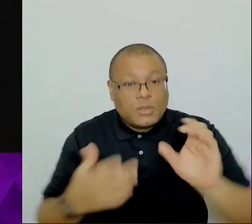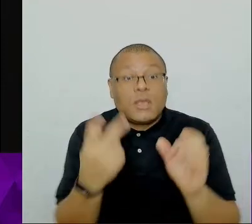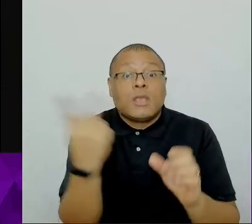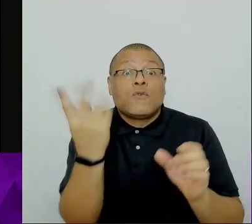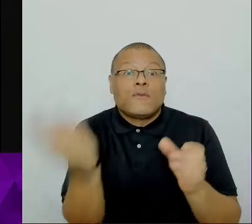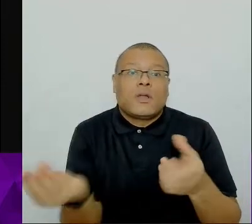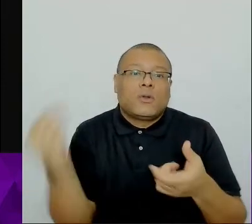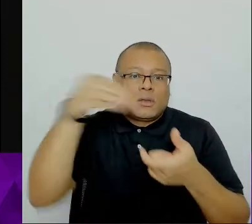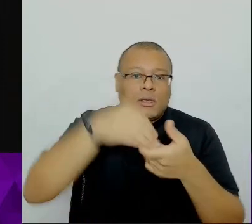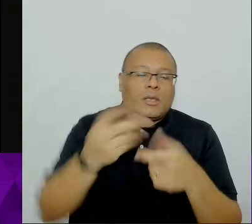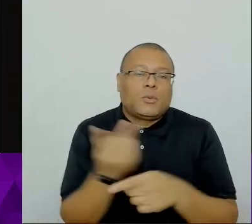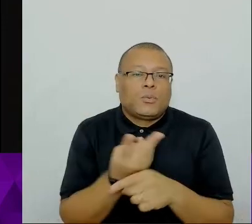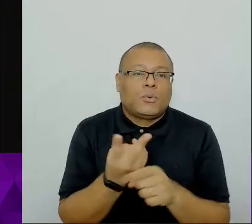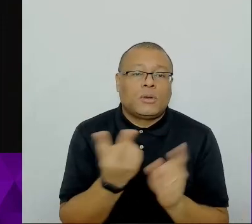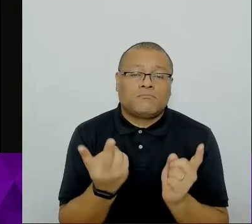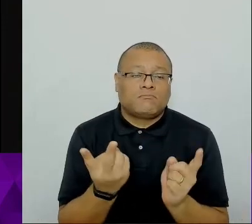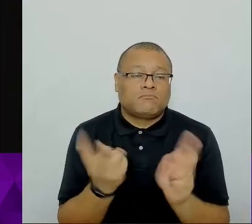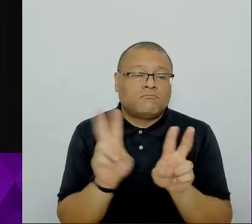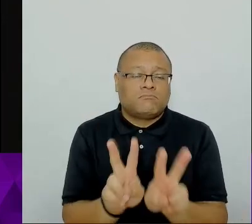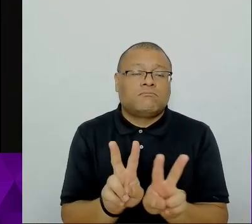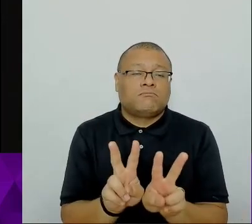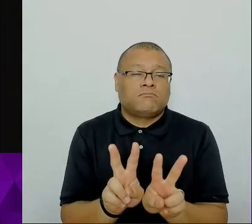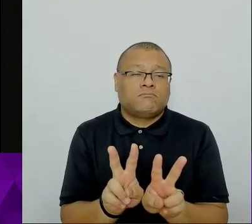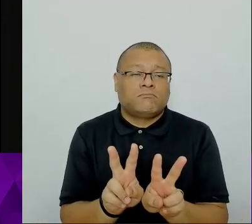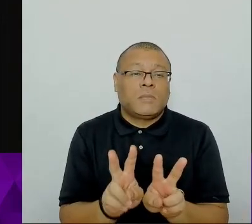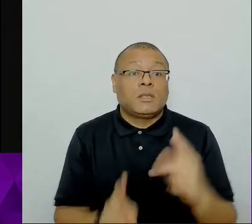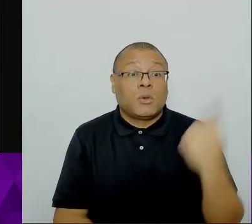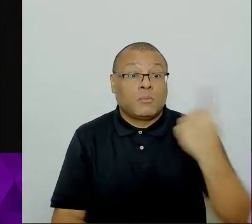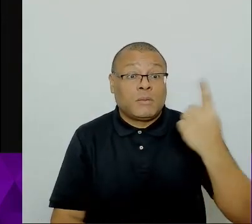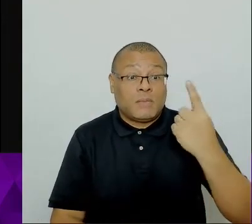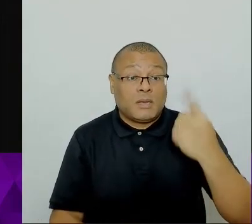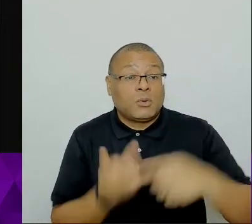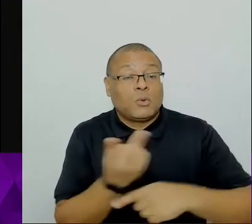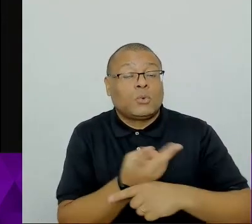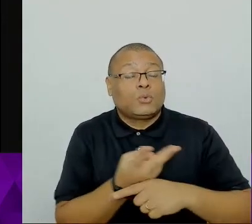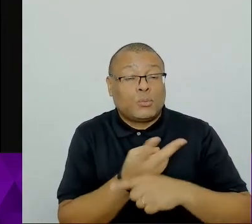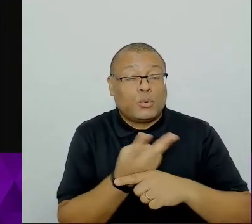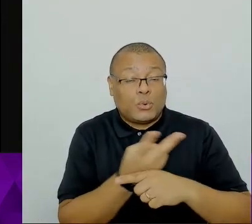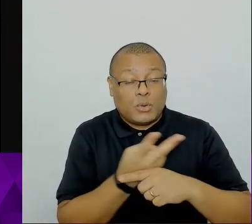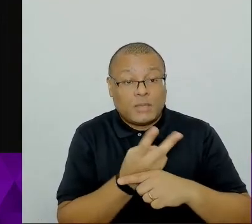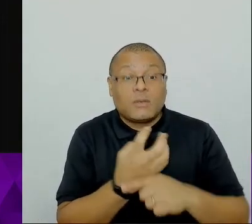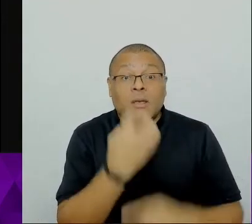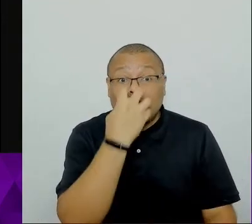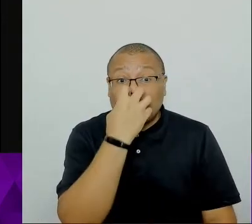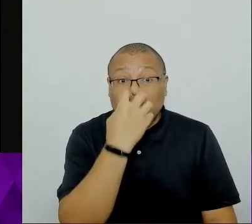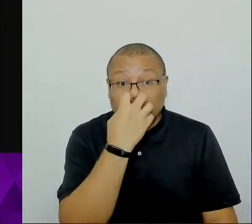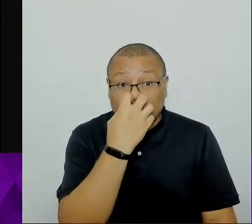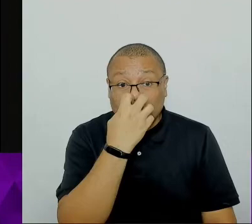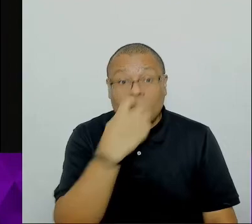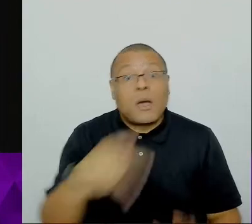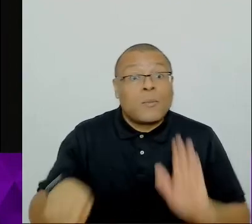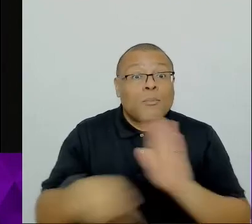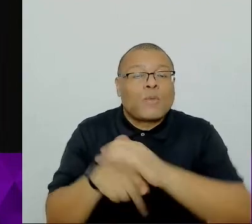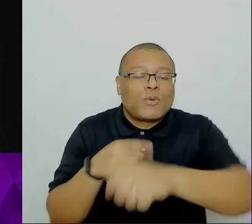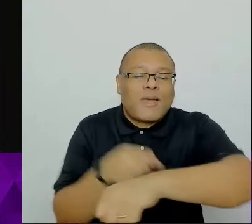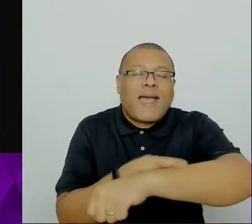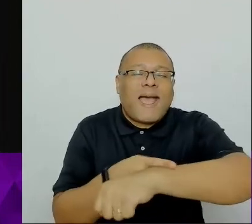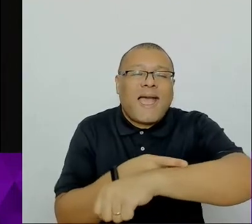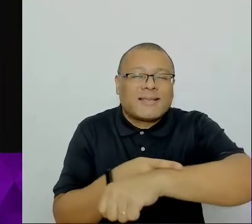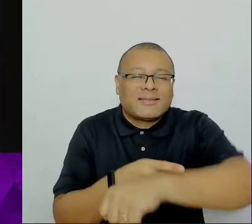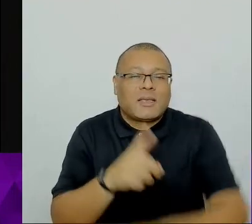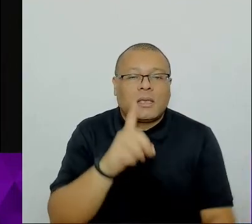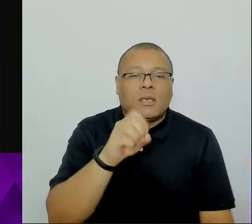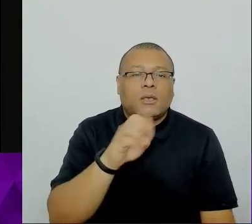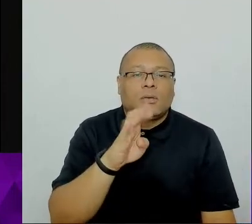valor que eu quero buscar desse atributo. Então, nesse caso aqui, no primeiro caso, eu estou buscando apenas os cães que são da raça Doberman, e no segundo caso, eu estou